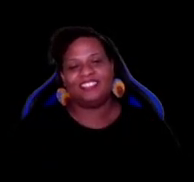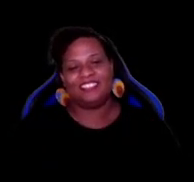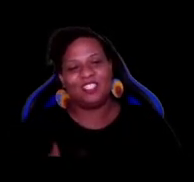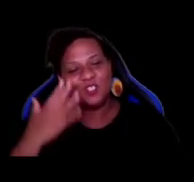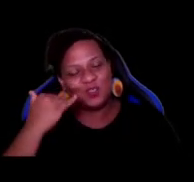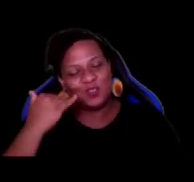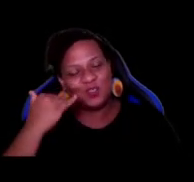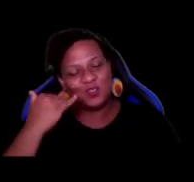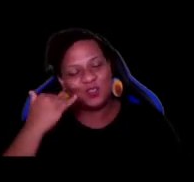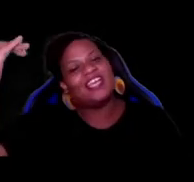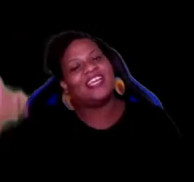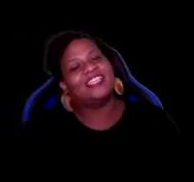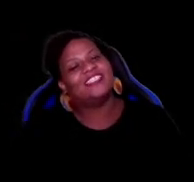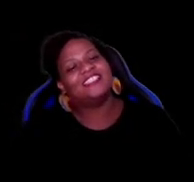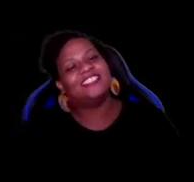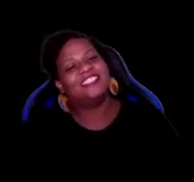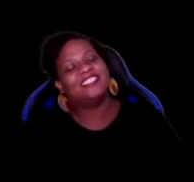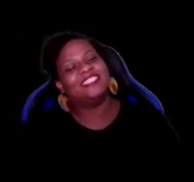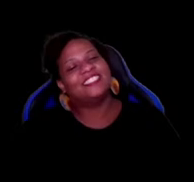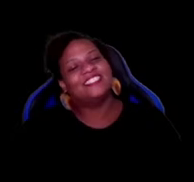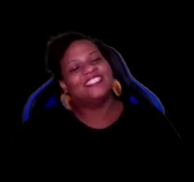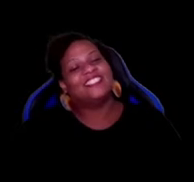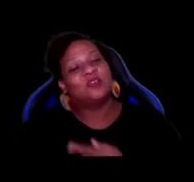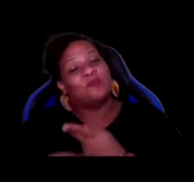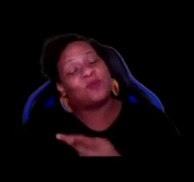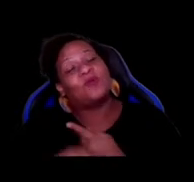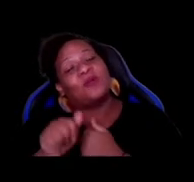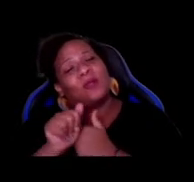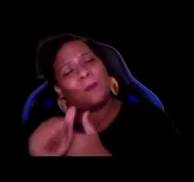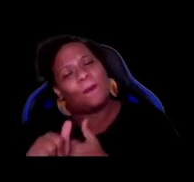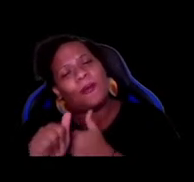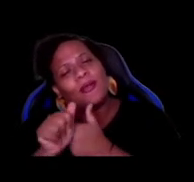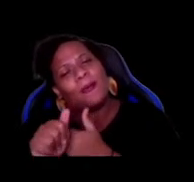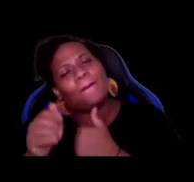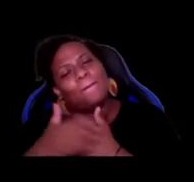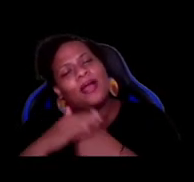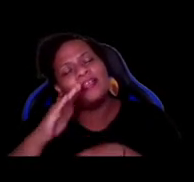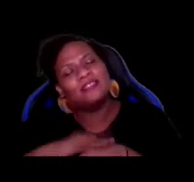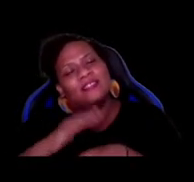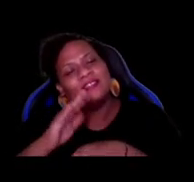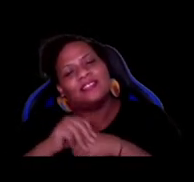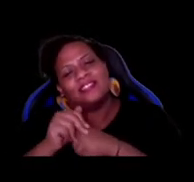vou procurar acompanhar mais pela internet, que eu não sou